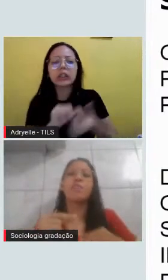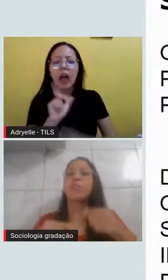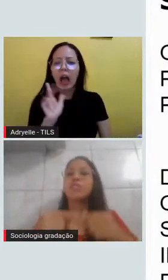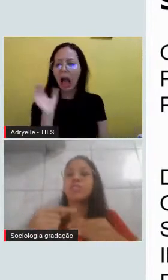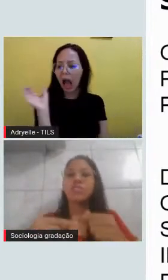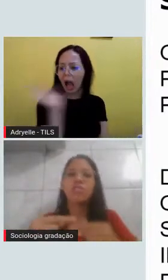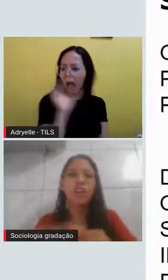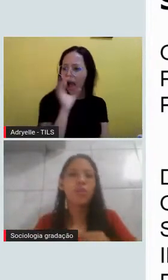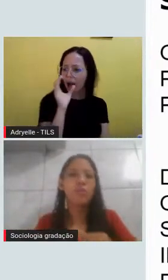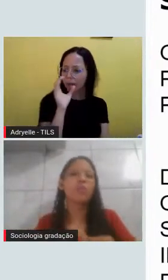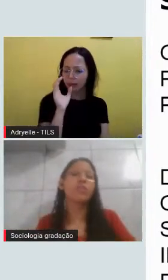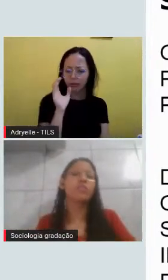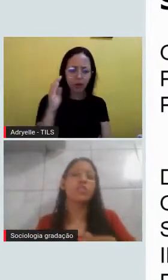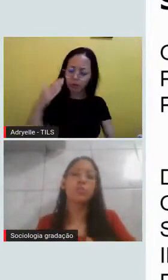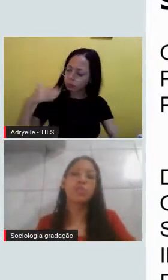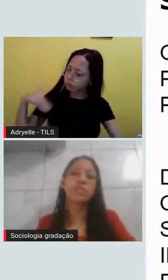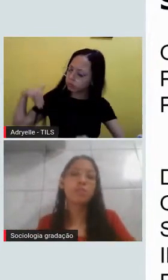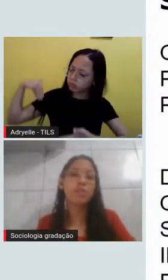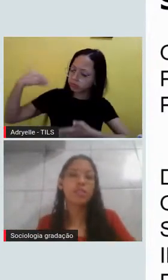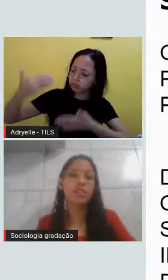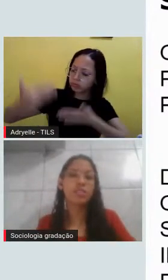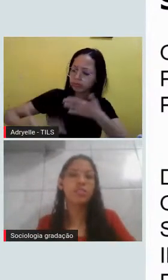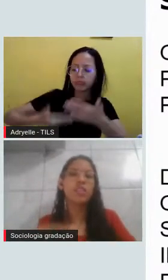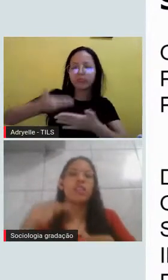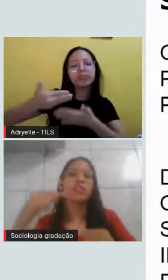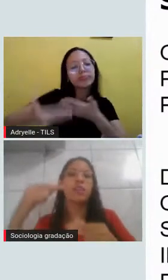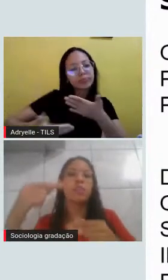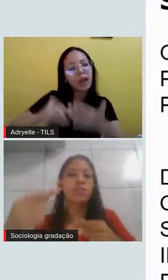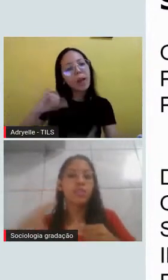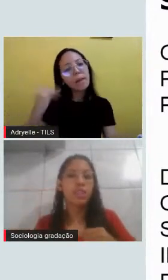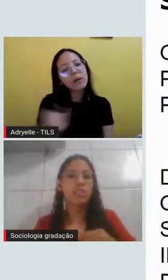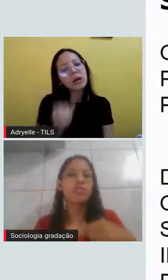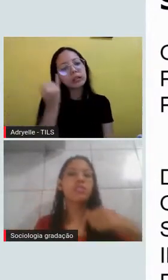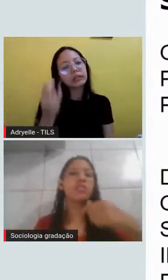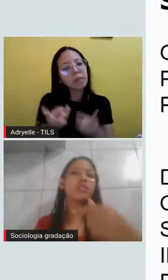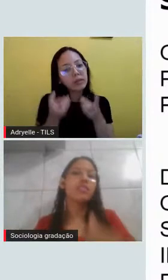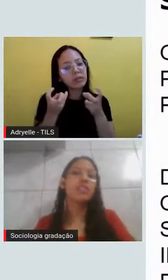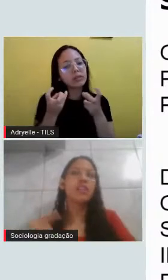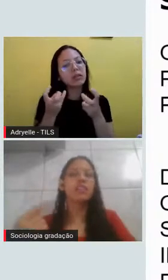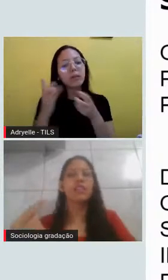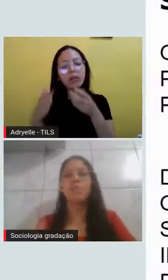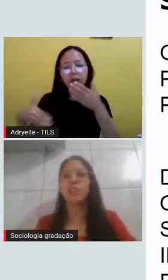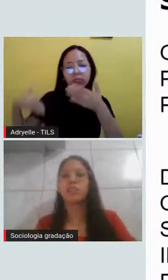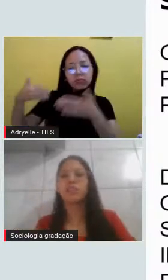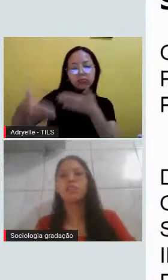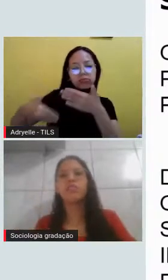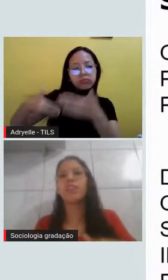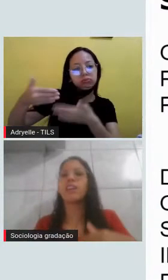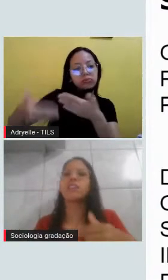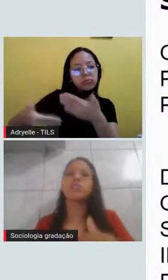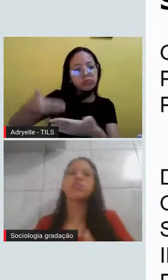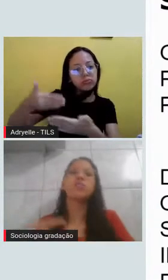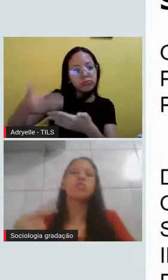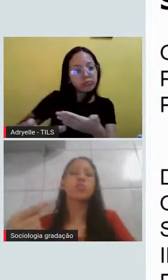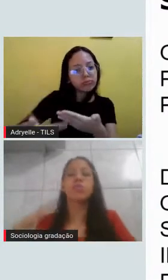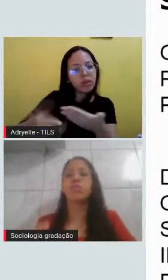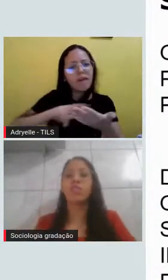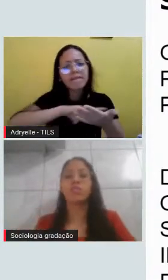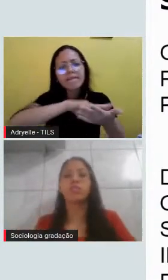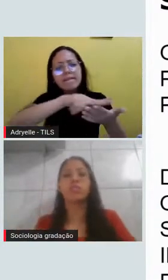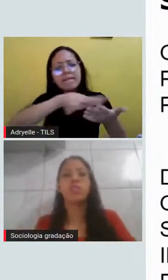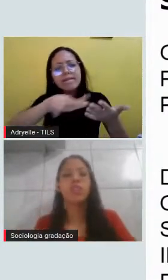repentina, é processual, é importante a gente perceber isso, que é processo de desencadeamento de vários